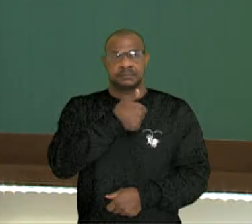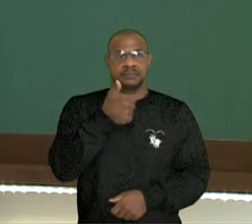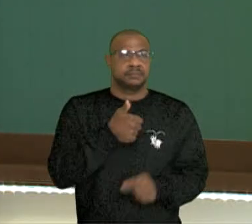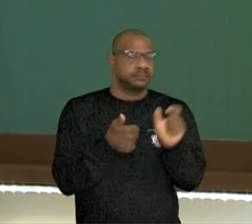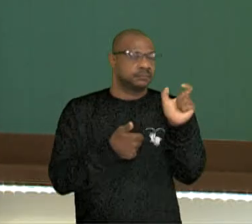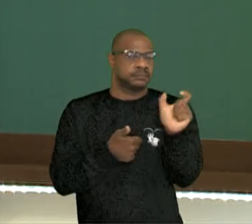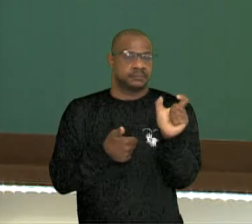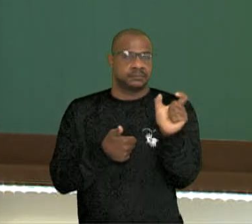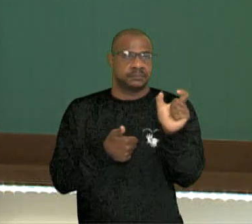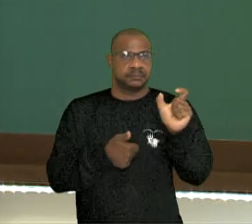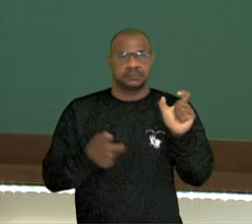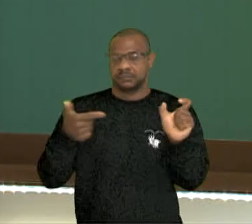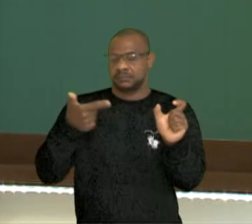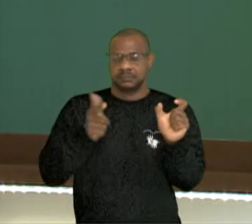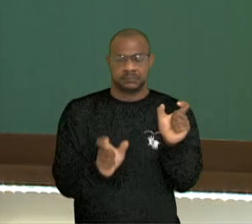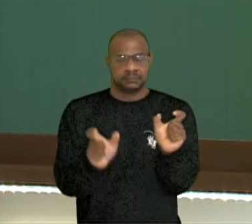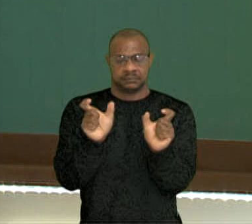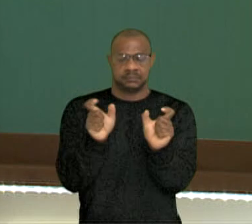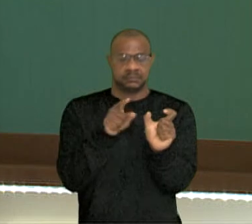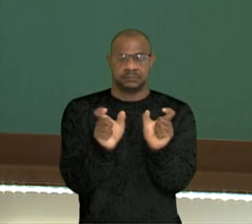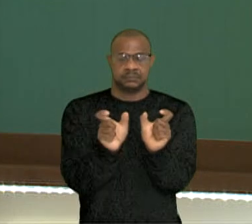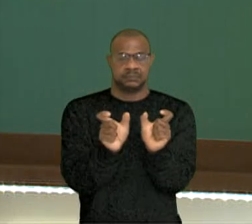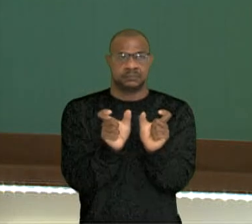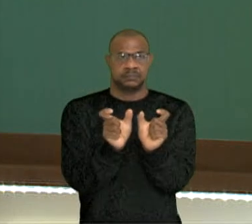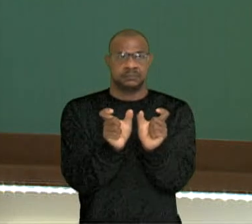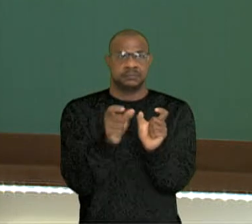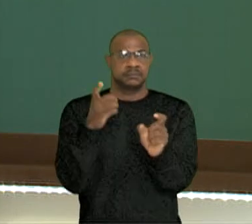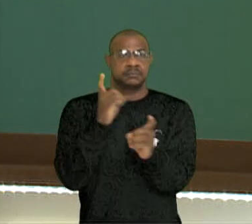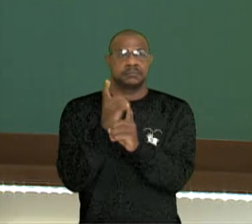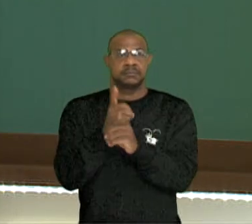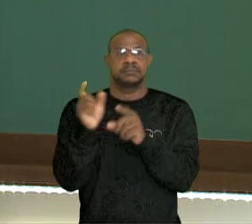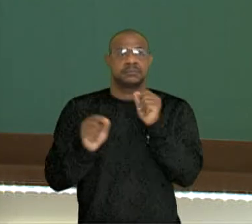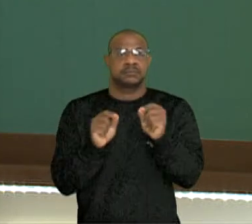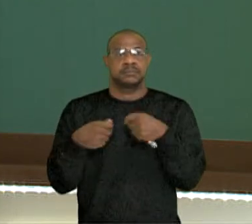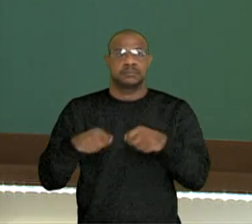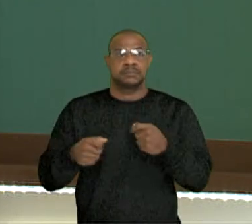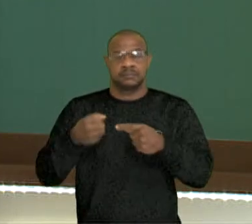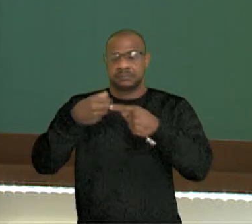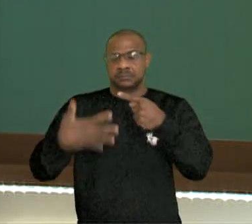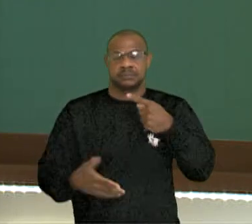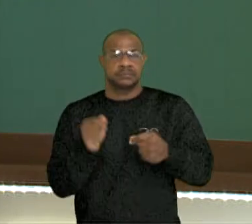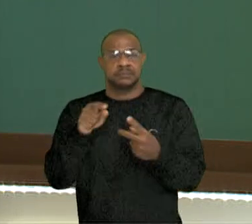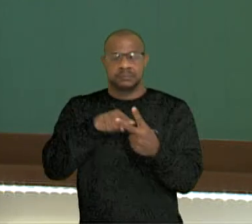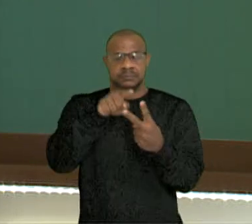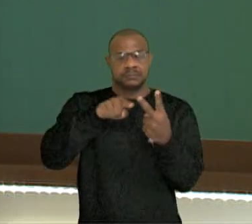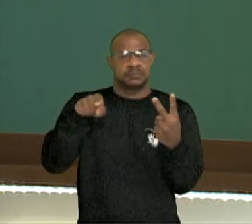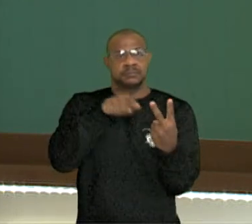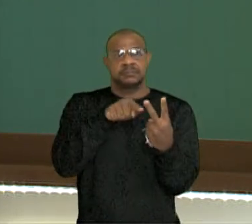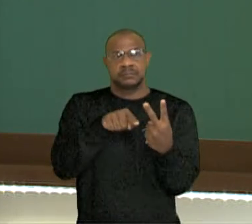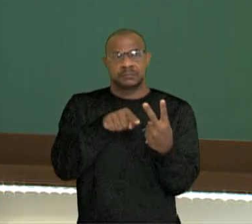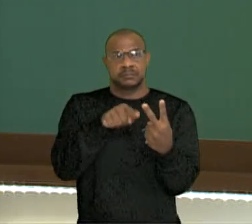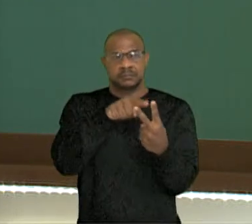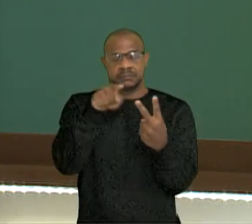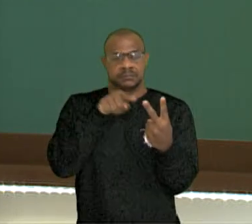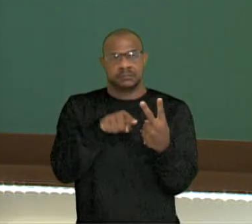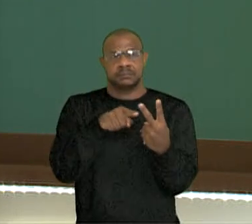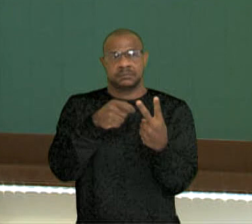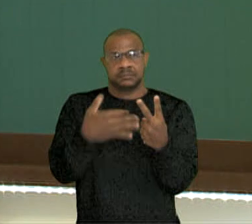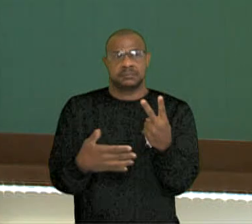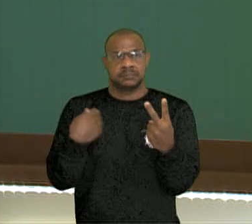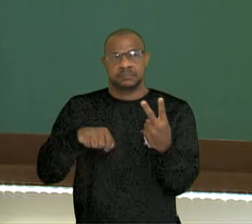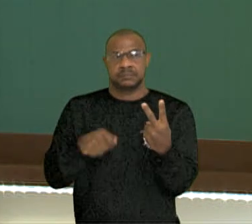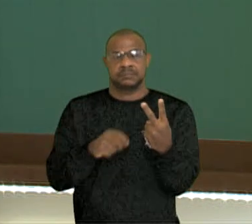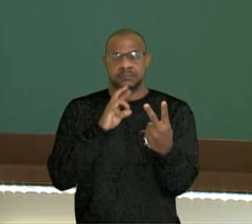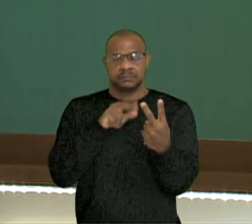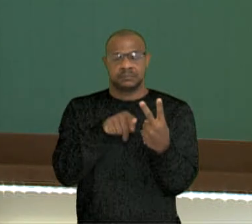segundo termo do produto notável. Para encontrar ele, gente, eu preciso extrair a raiz quadrada do primeiro e do